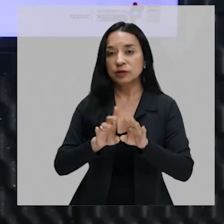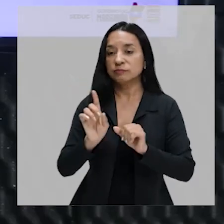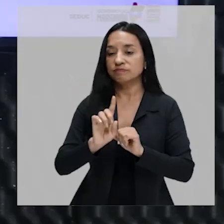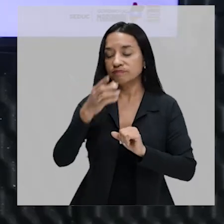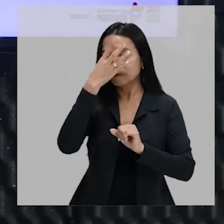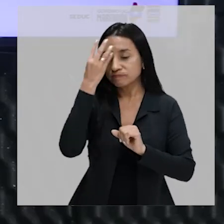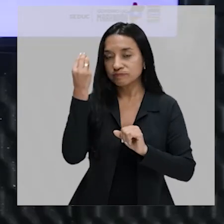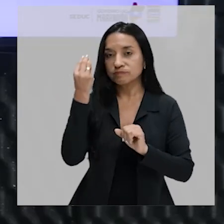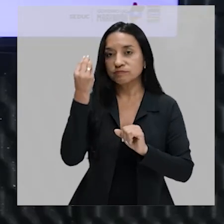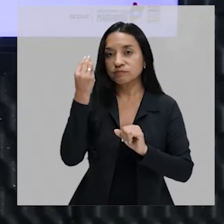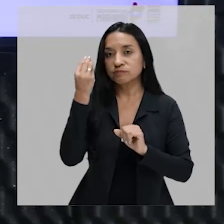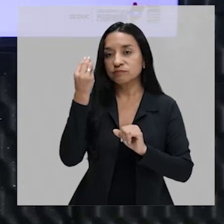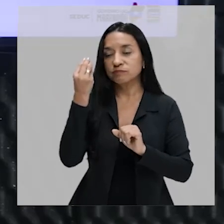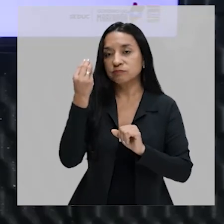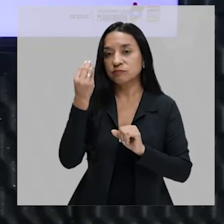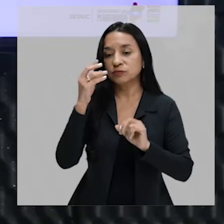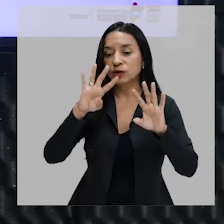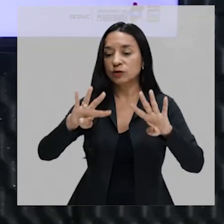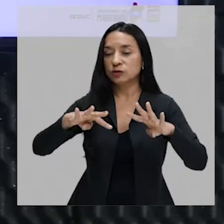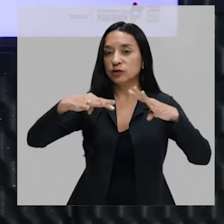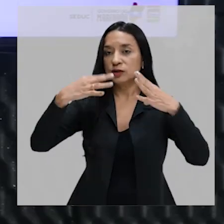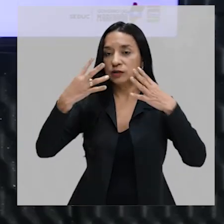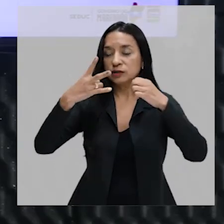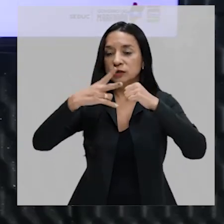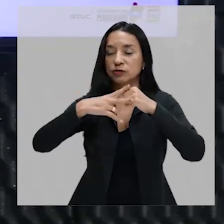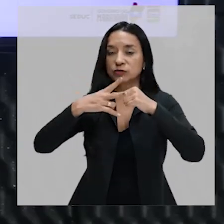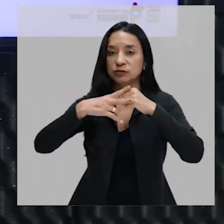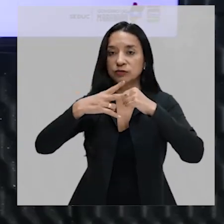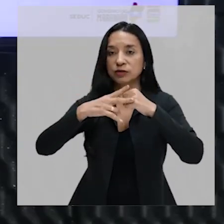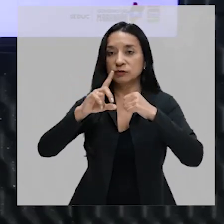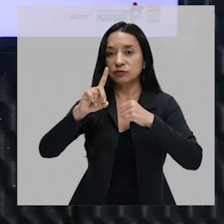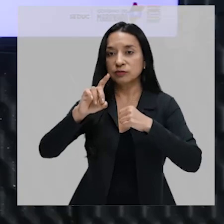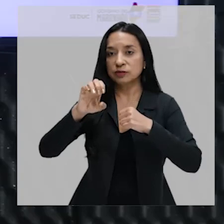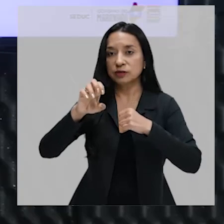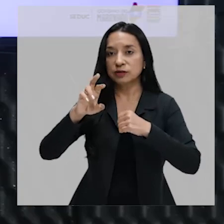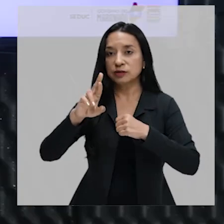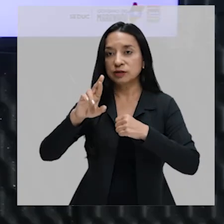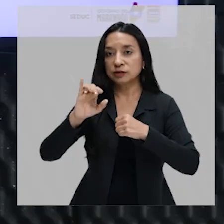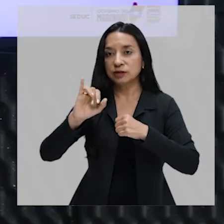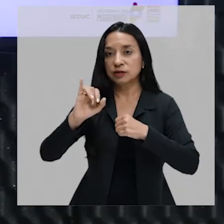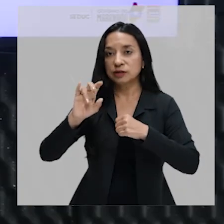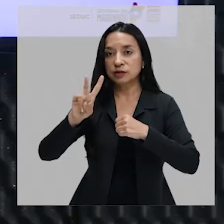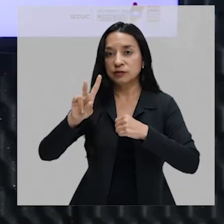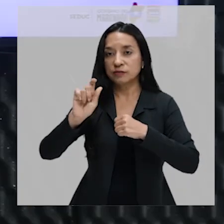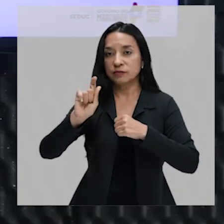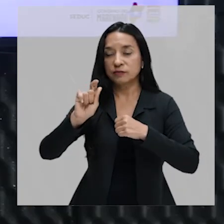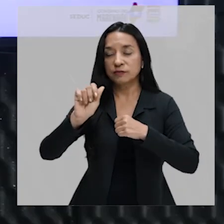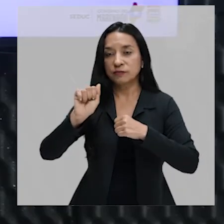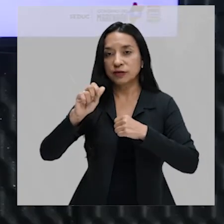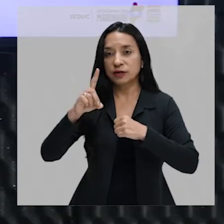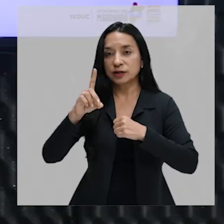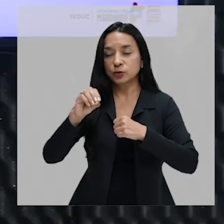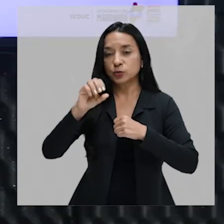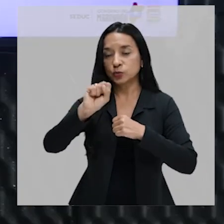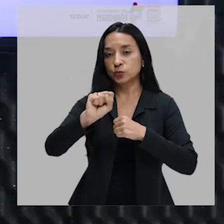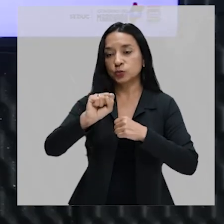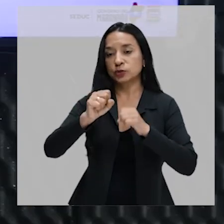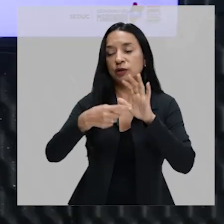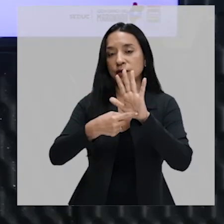se esqueçam de atentar para os verbos derivados. Eles apresentarão